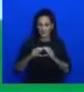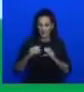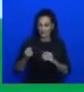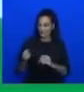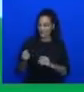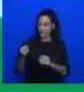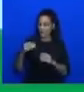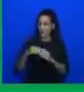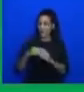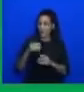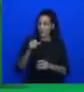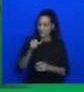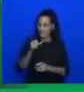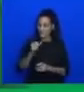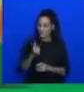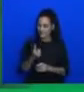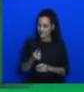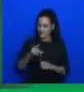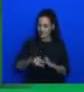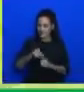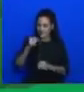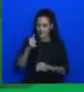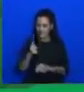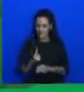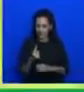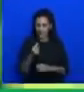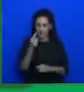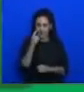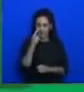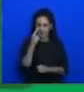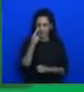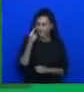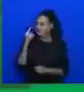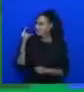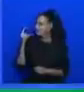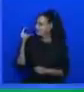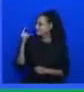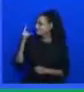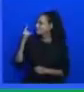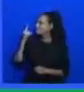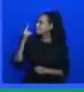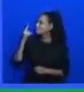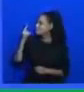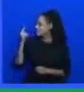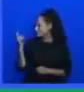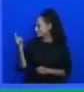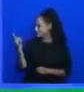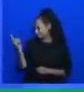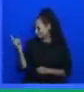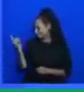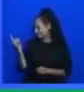01 a 60 e serão sorteados 6 números. Bolas posicionadas, valendo!